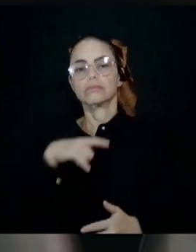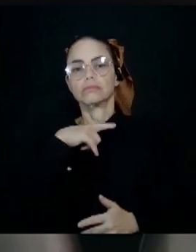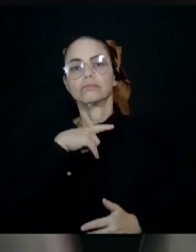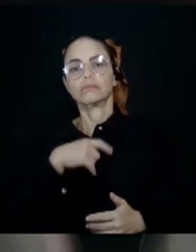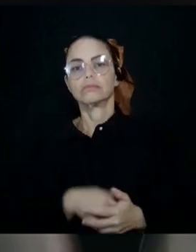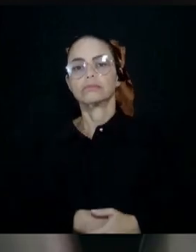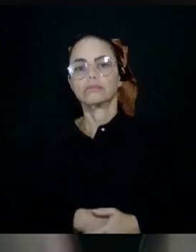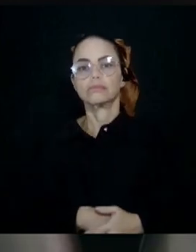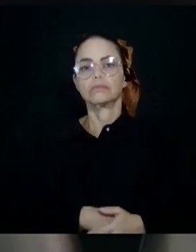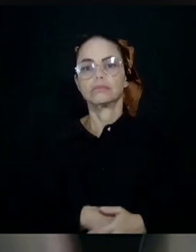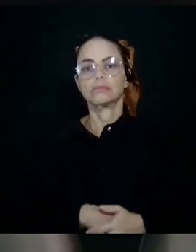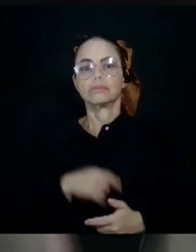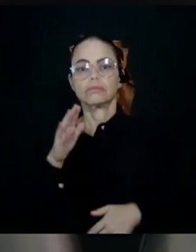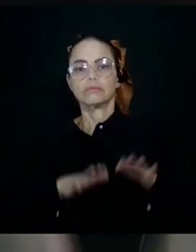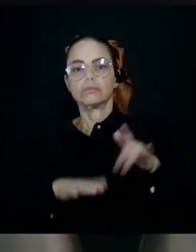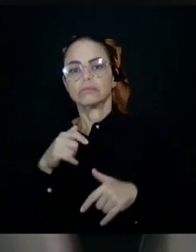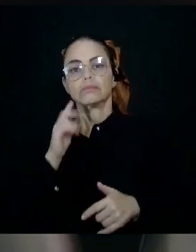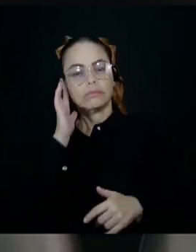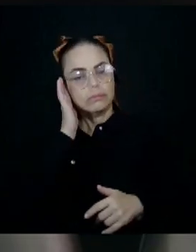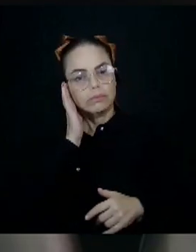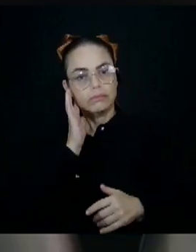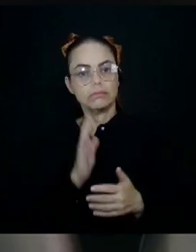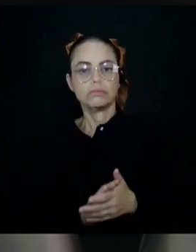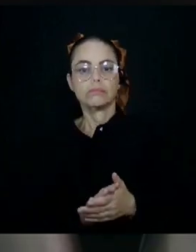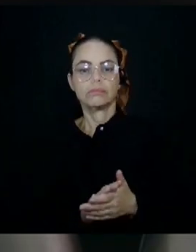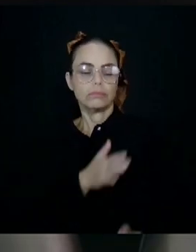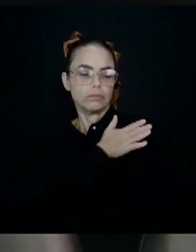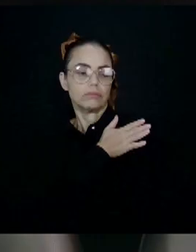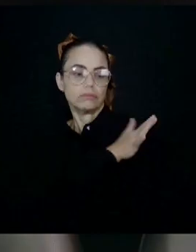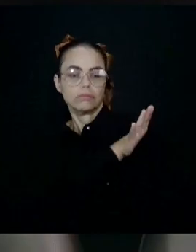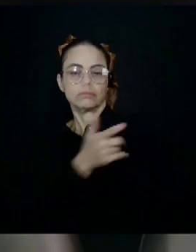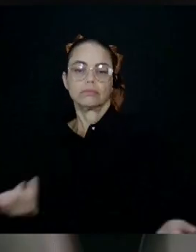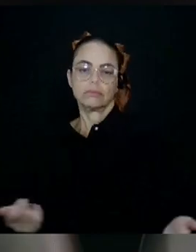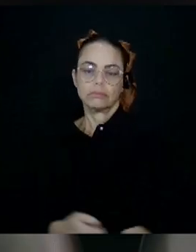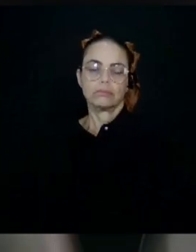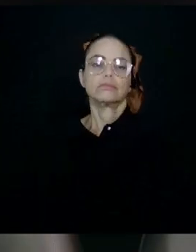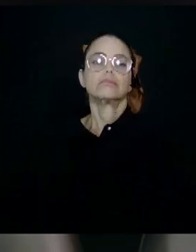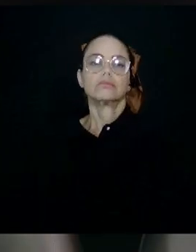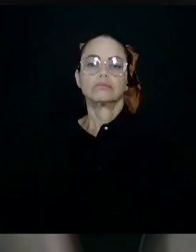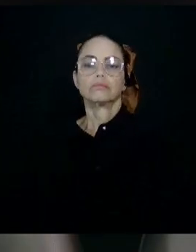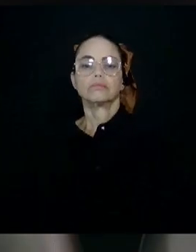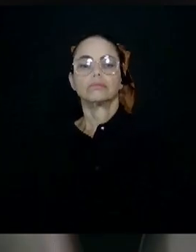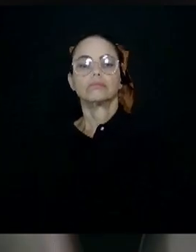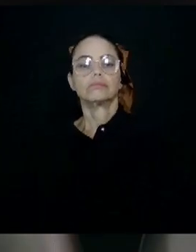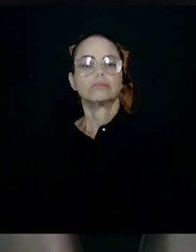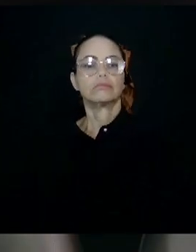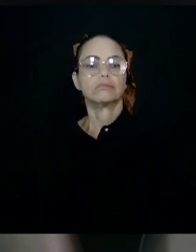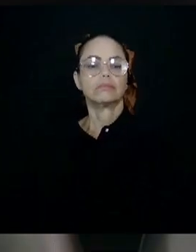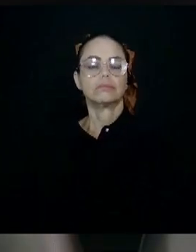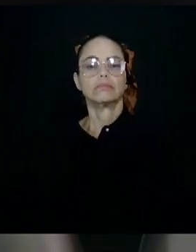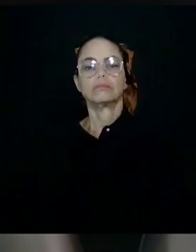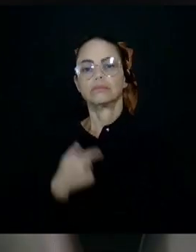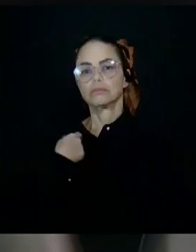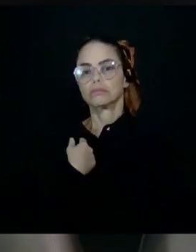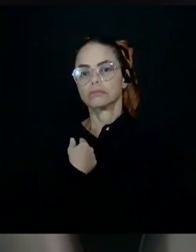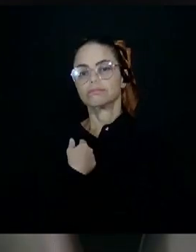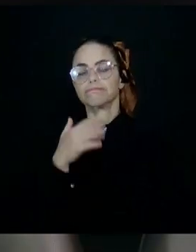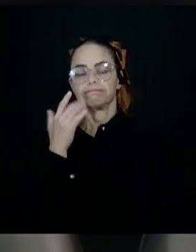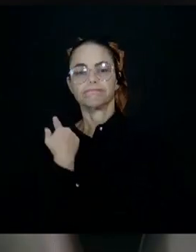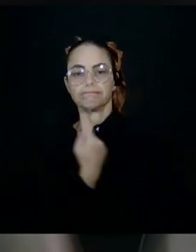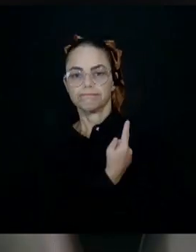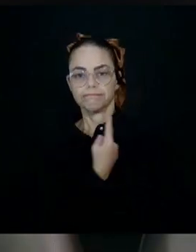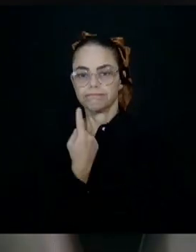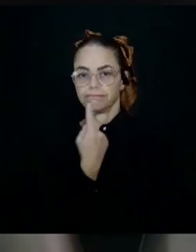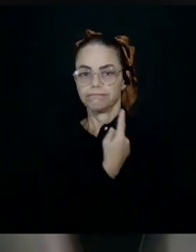muitas vezes ele vem em forma de preconceito, Sim. né, então, cabe, né, para todas as